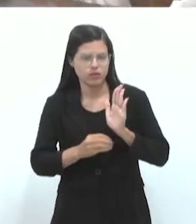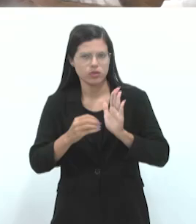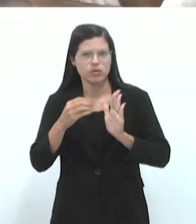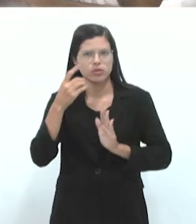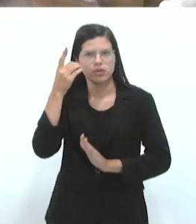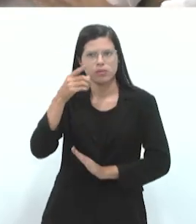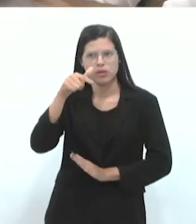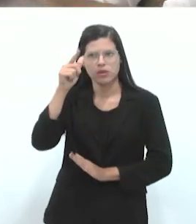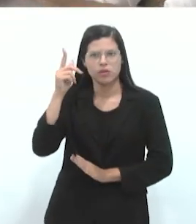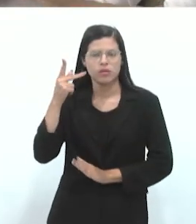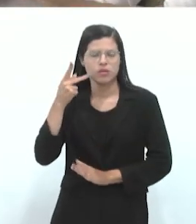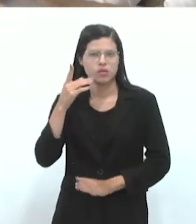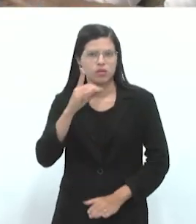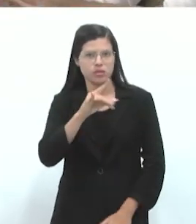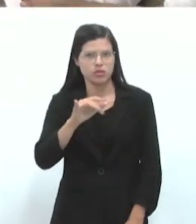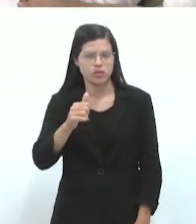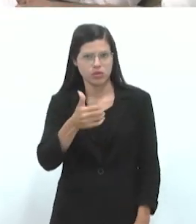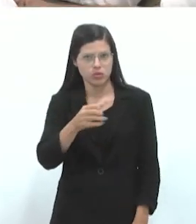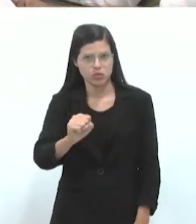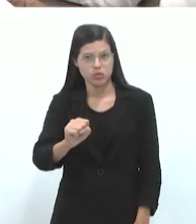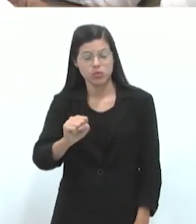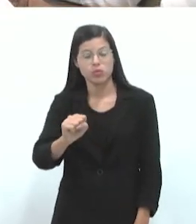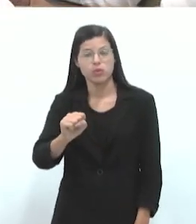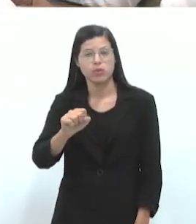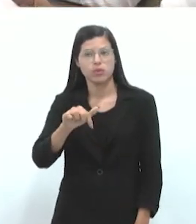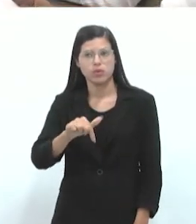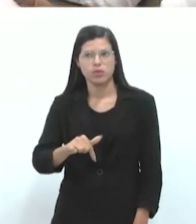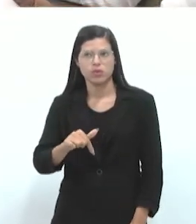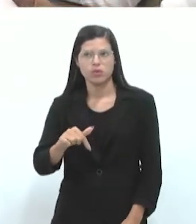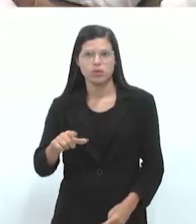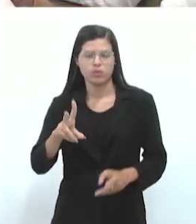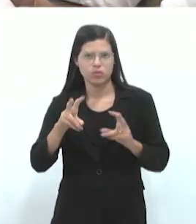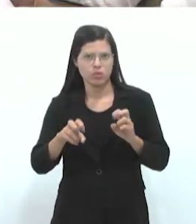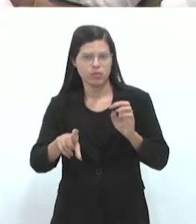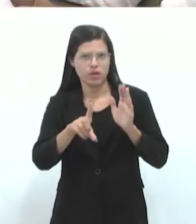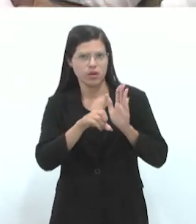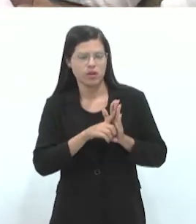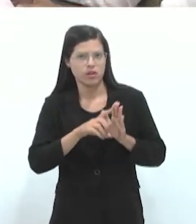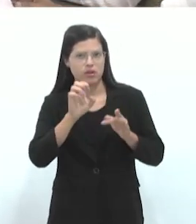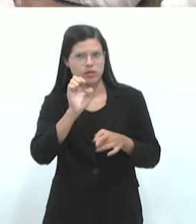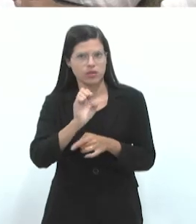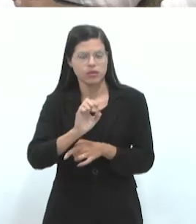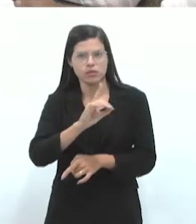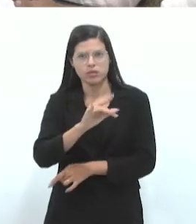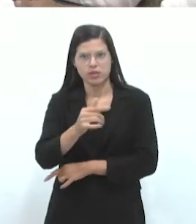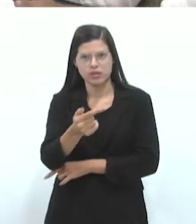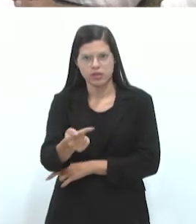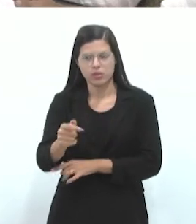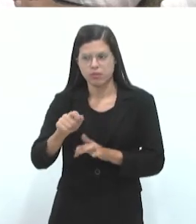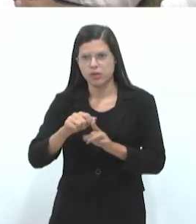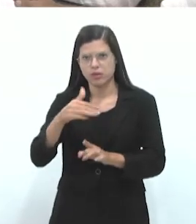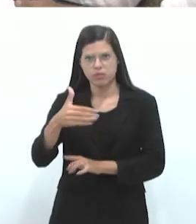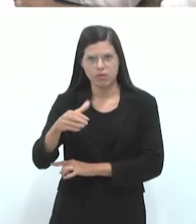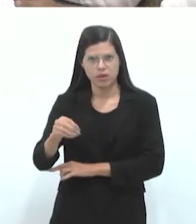número 18, de 6 de março de 2025, referente à Lei Estadual 8.391, de 7 de maio de 2019. Na